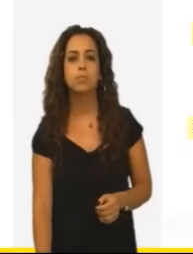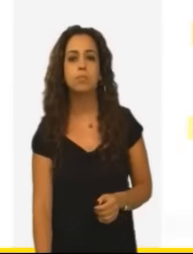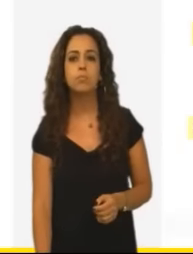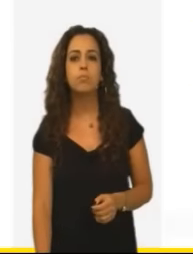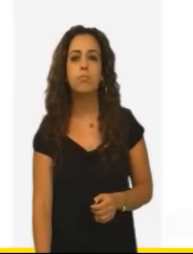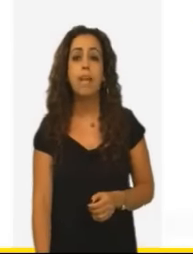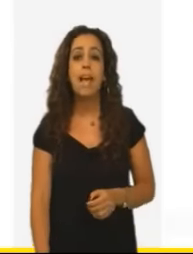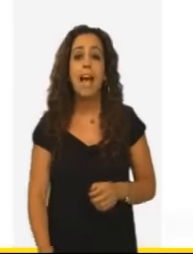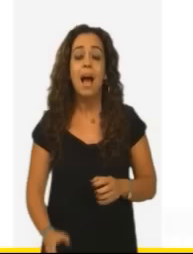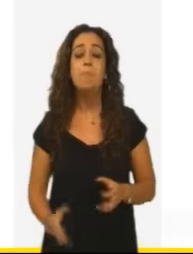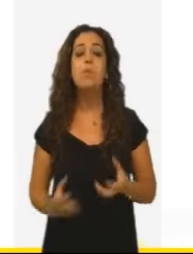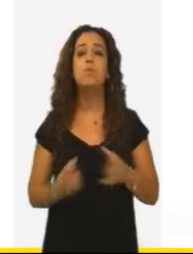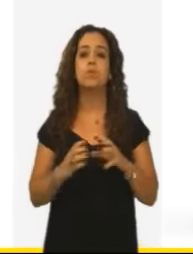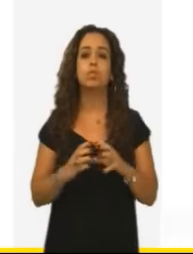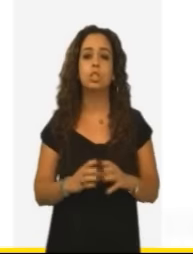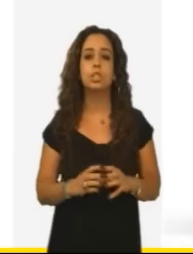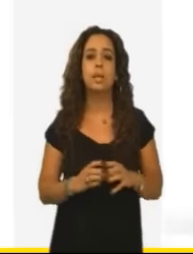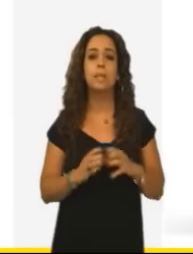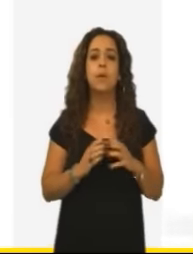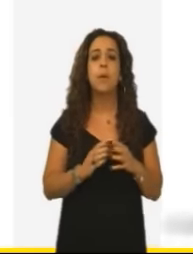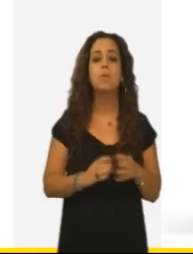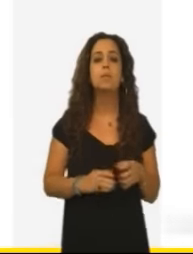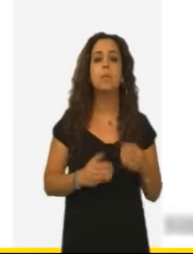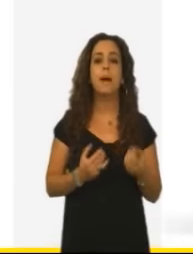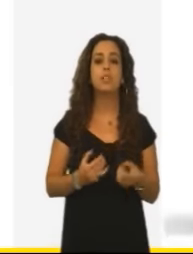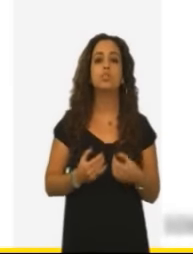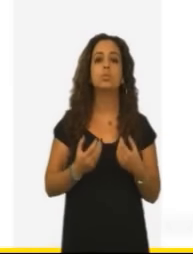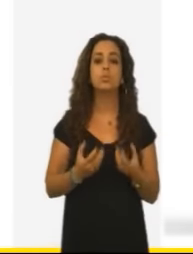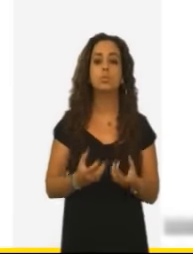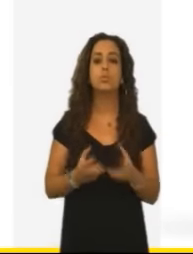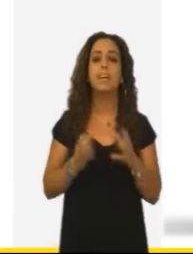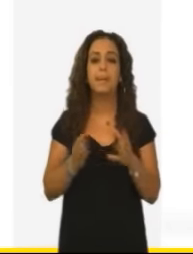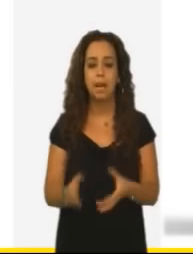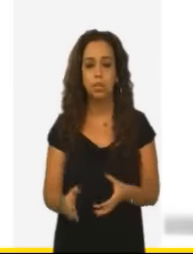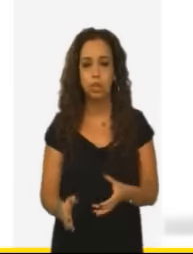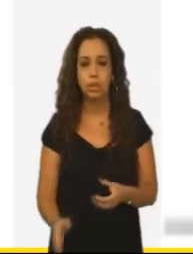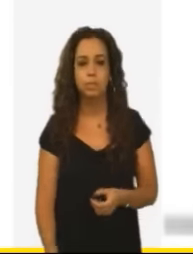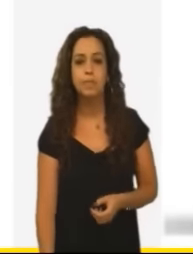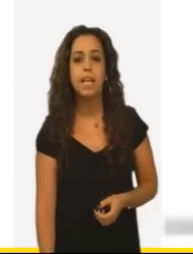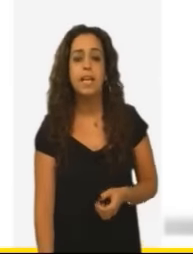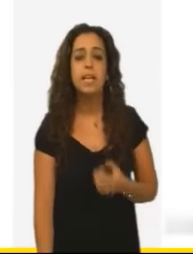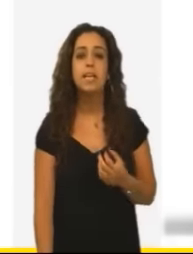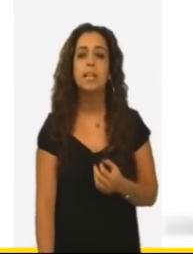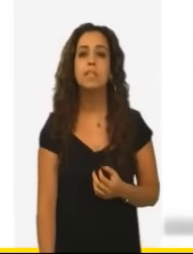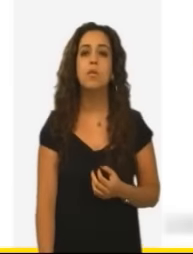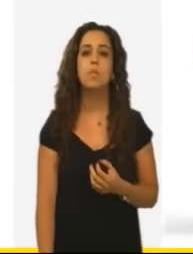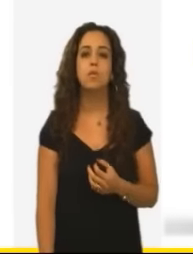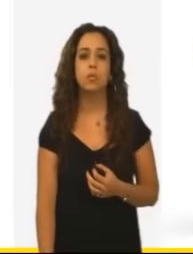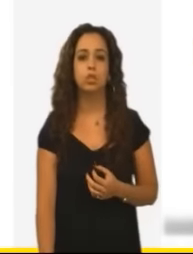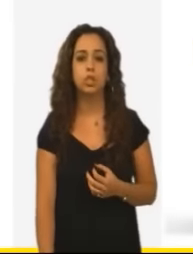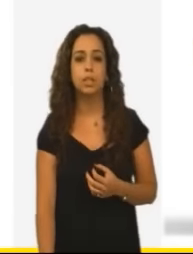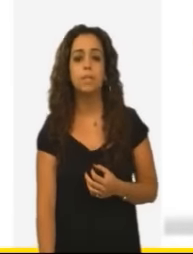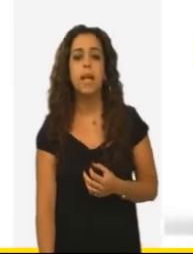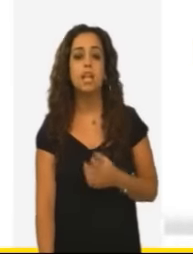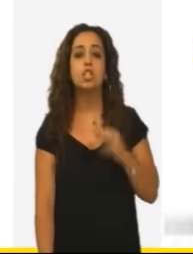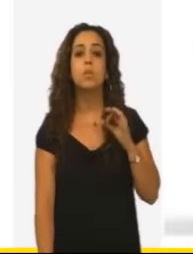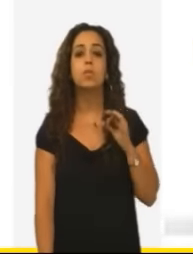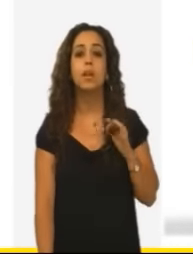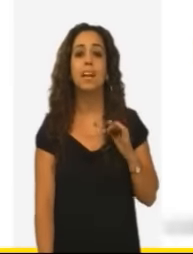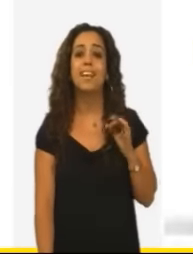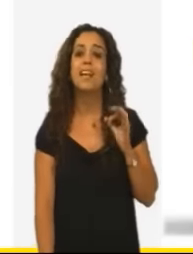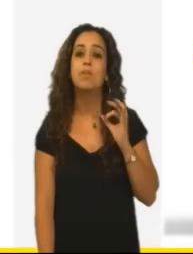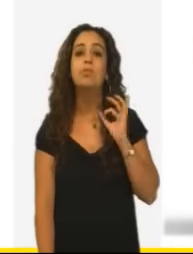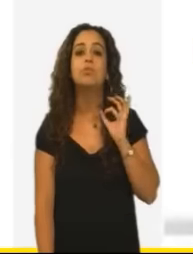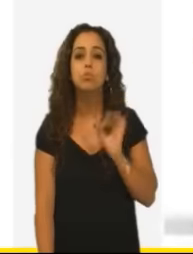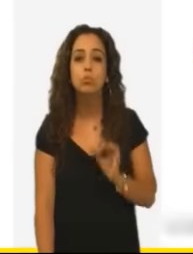parte. A morfologia é uma outra parte do estudo da gramática. Em relação à morfologia, a gente